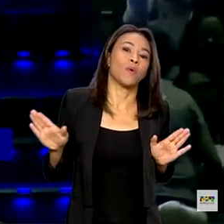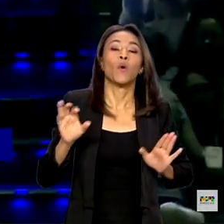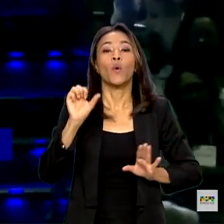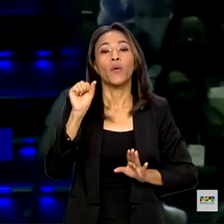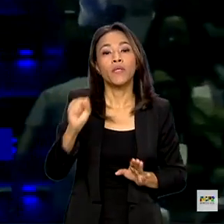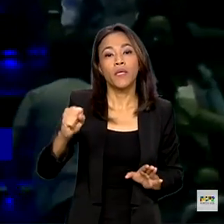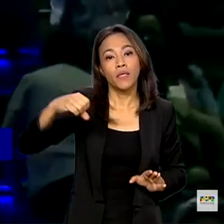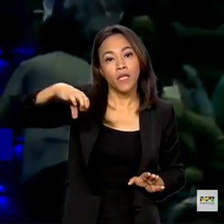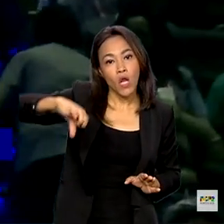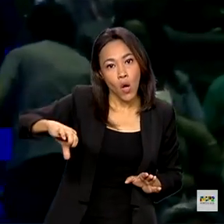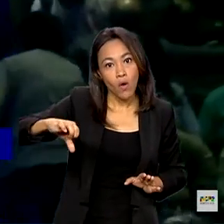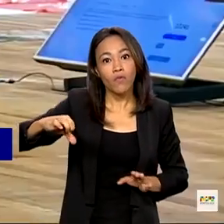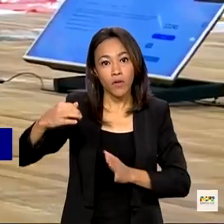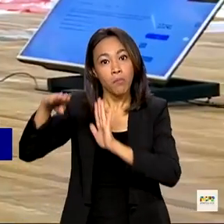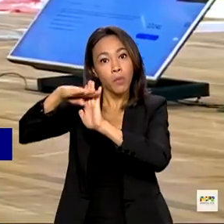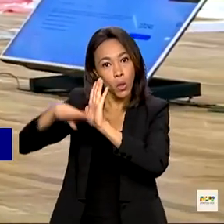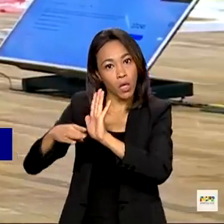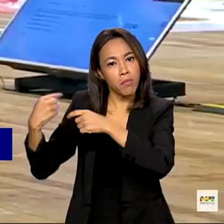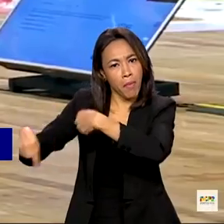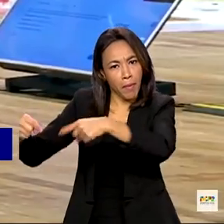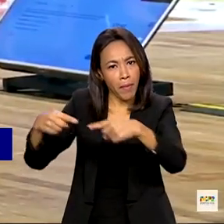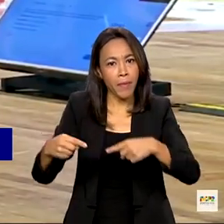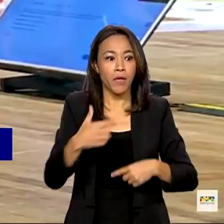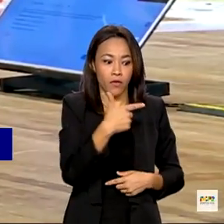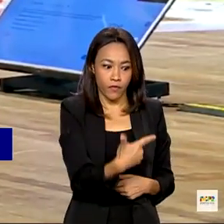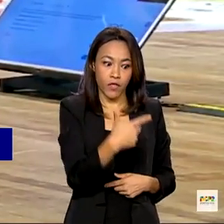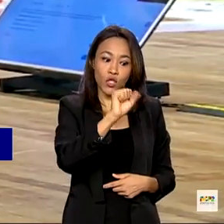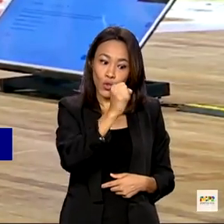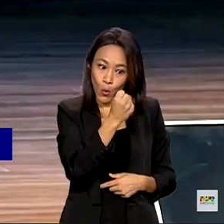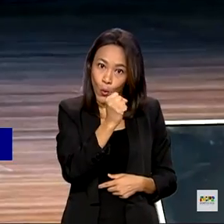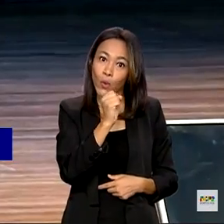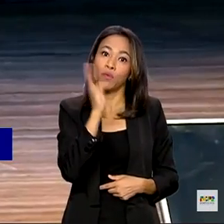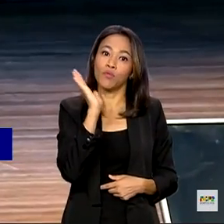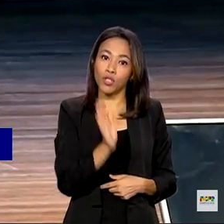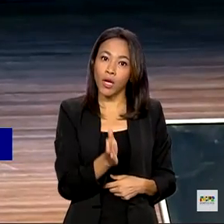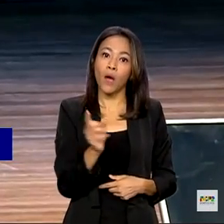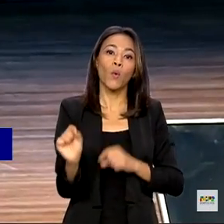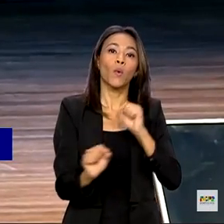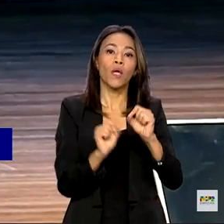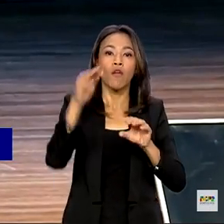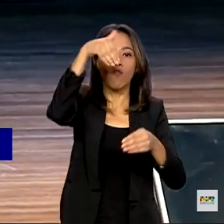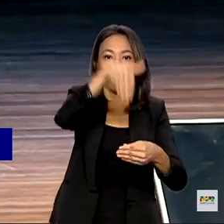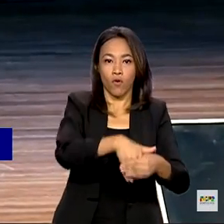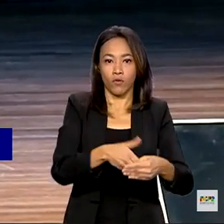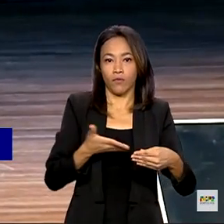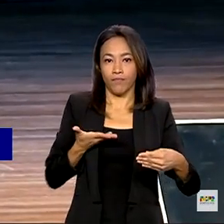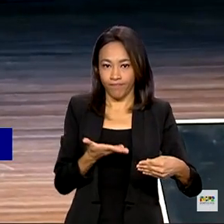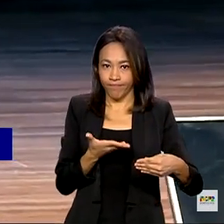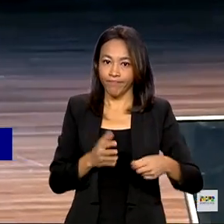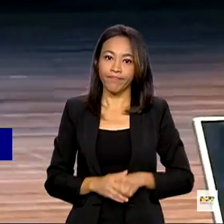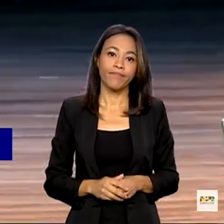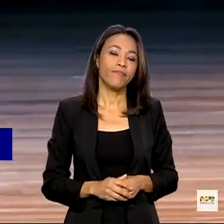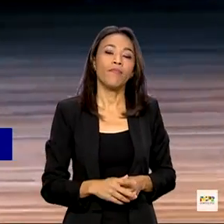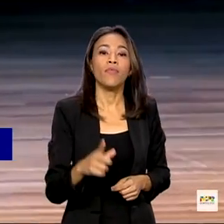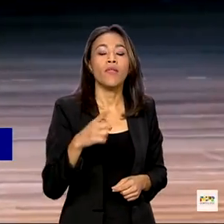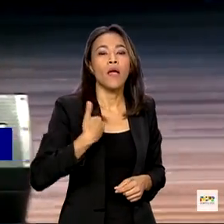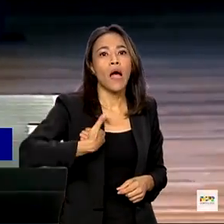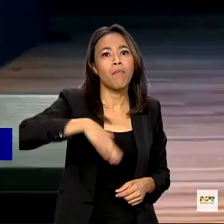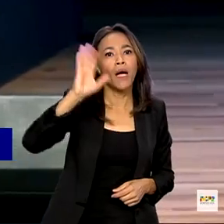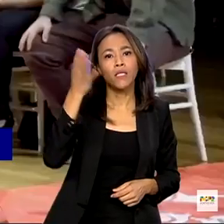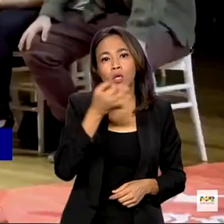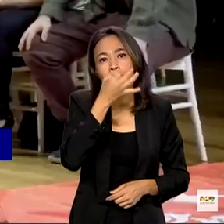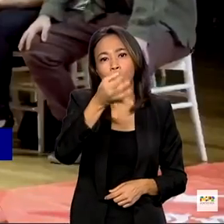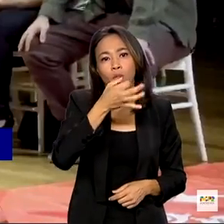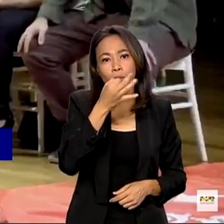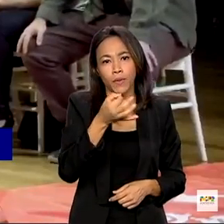programas estiveram em discussão e 28 deles foram submetidos ao voto. As sugestões mais